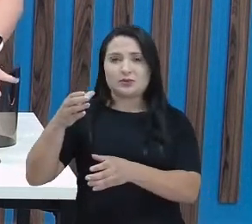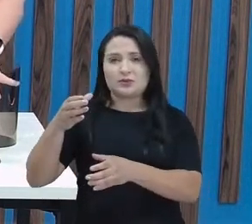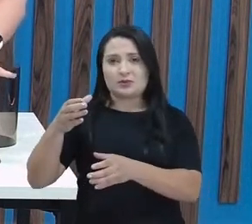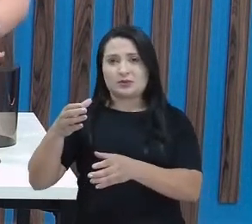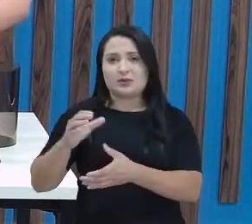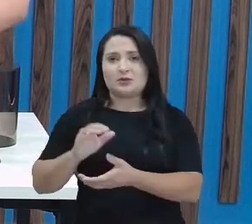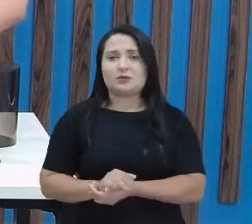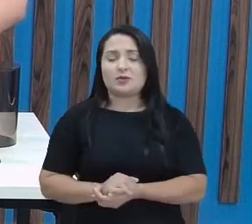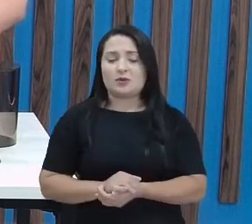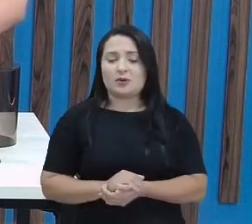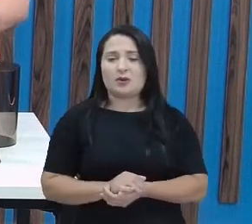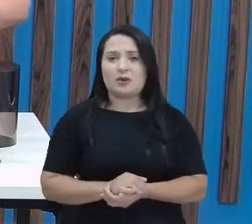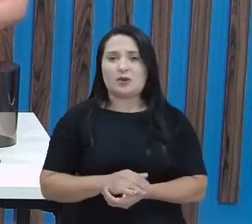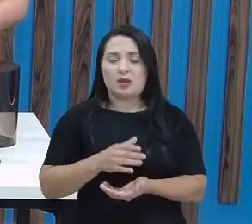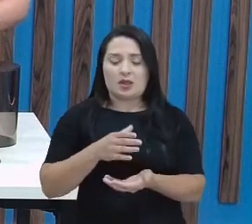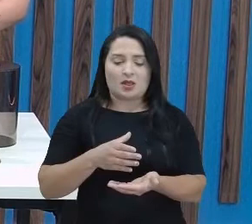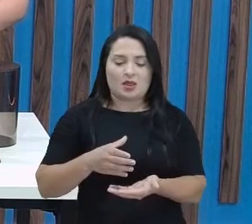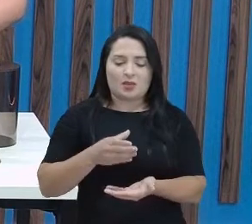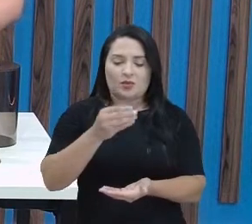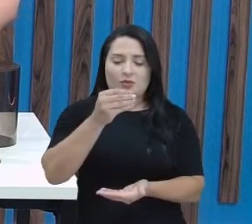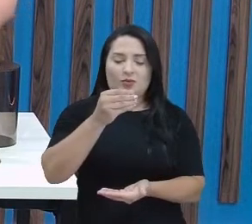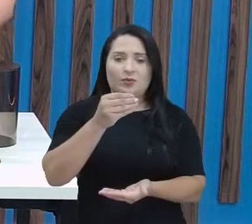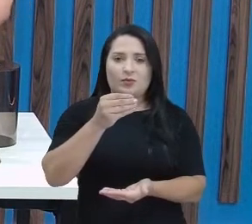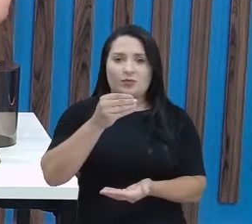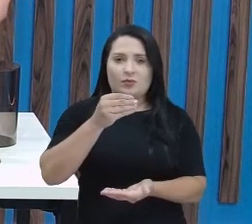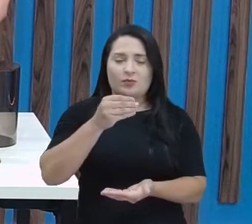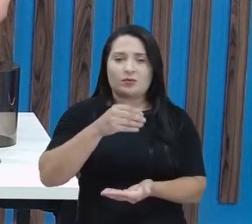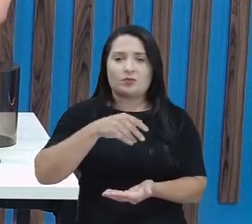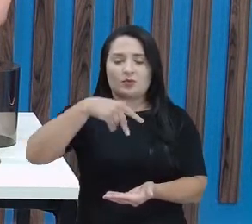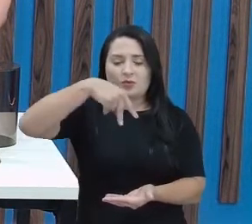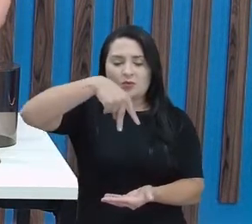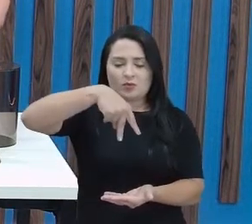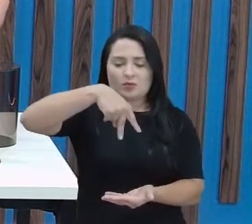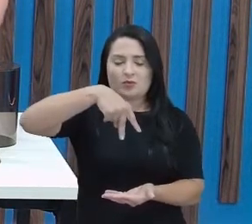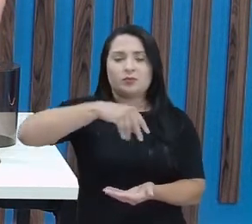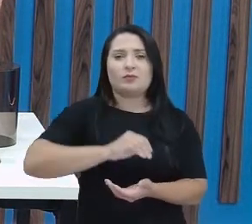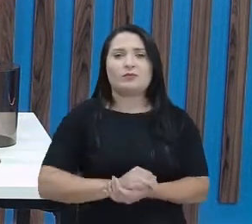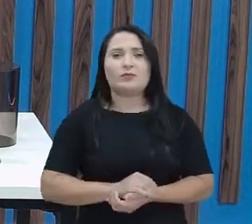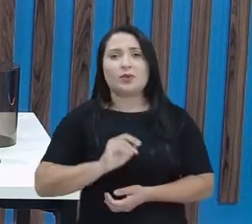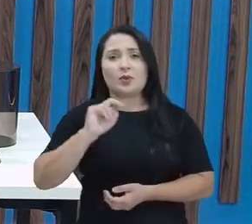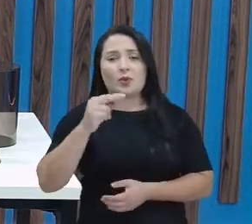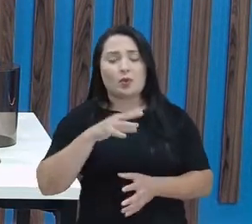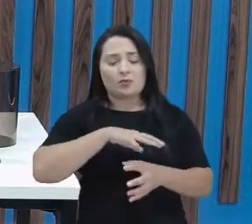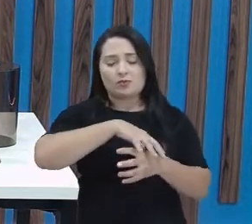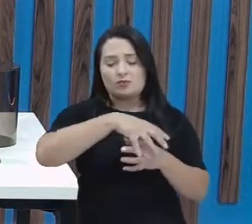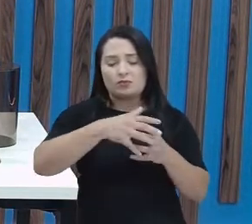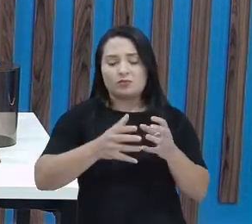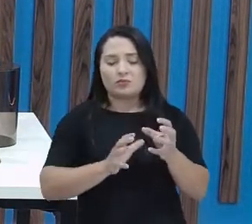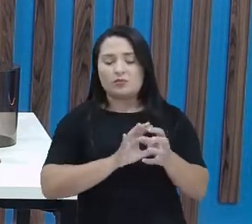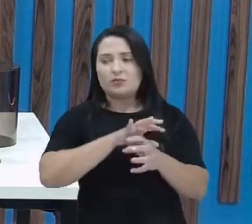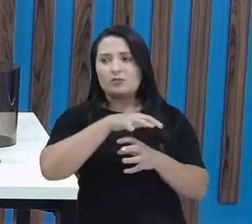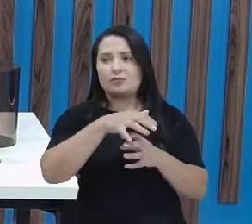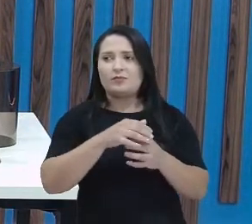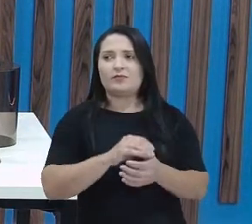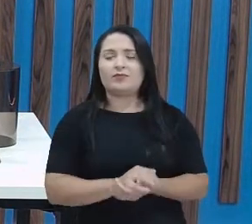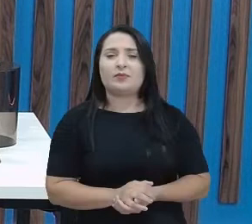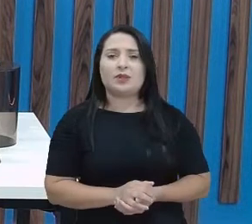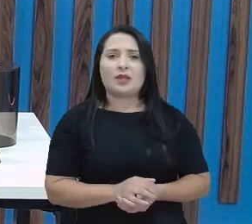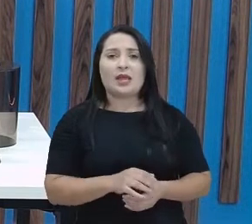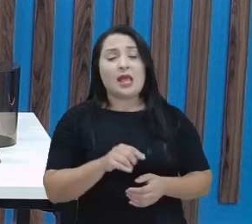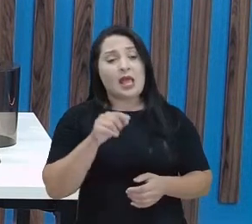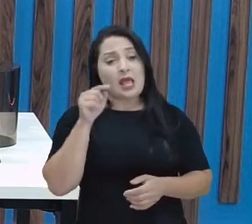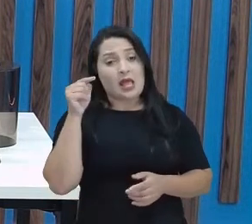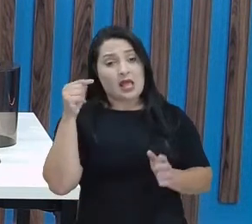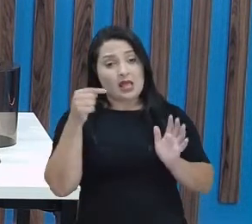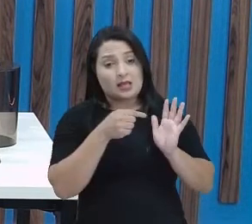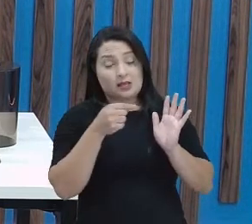do cone e da esfera, tá? O paralelepípedo, ele é uma figura, ó, que eu posso tanto deixar na